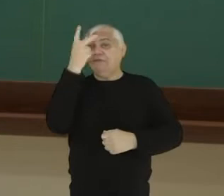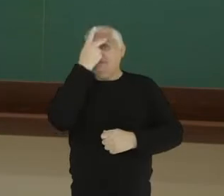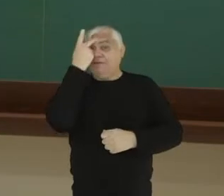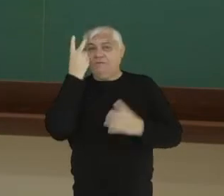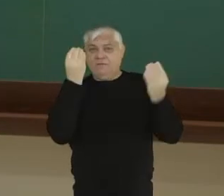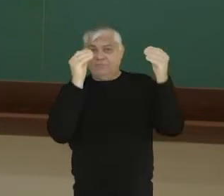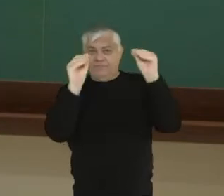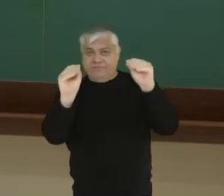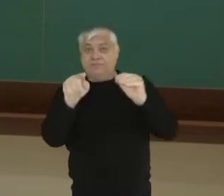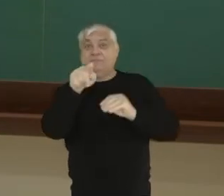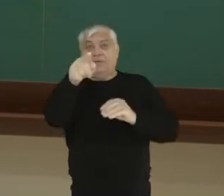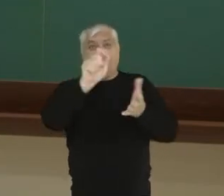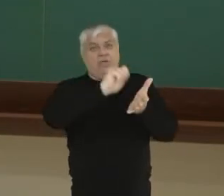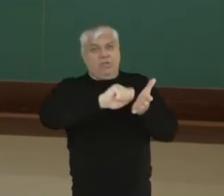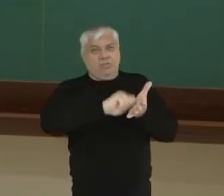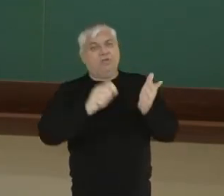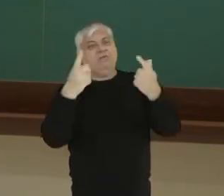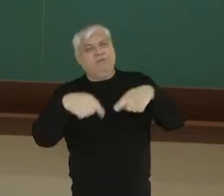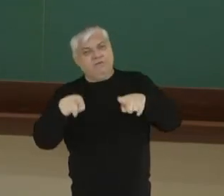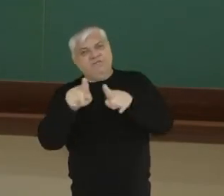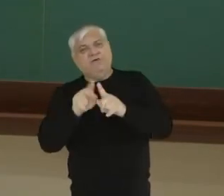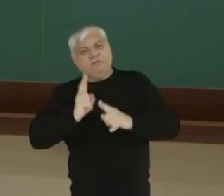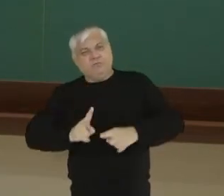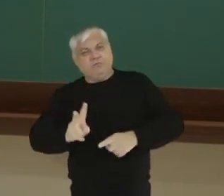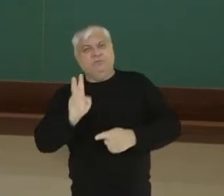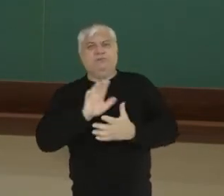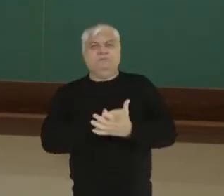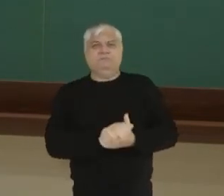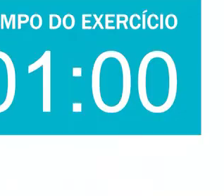esse pedaço e a gente já volta com a continuação do exercício.